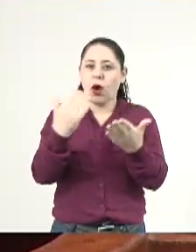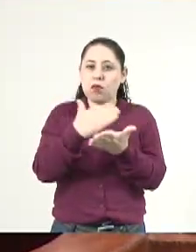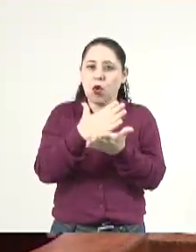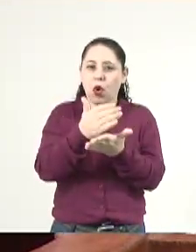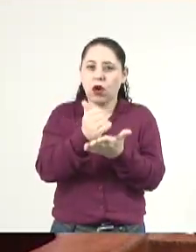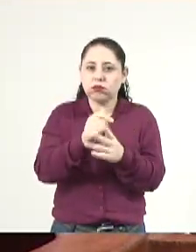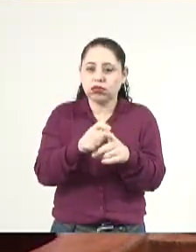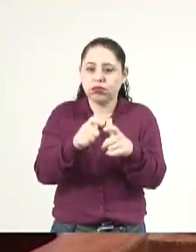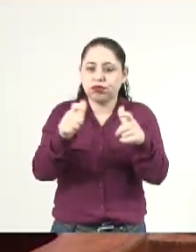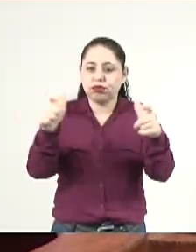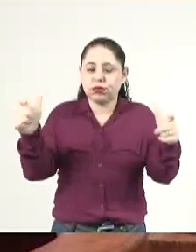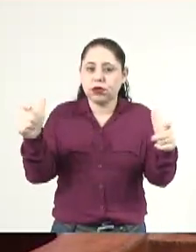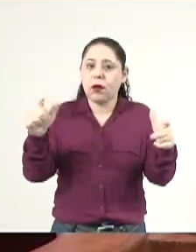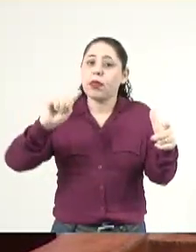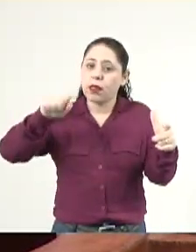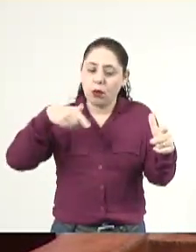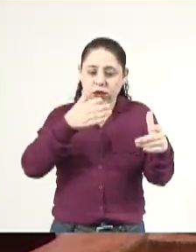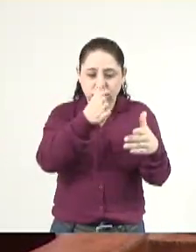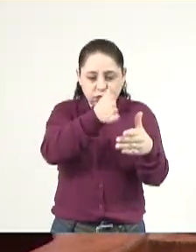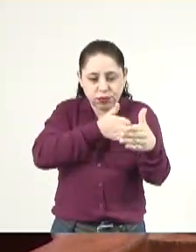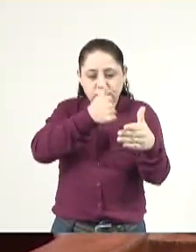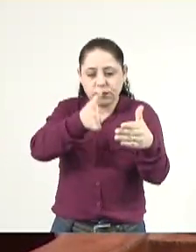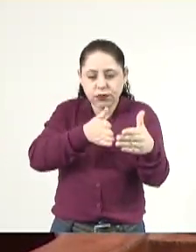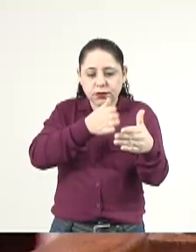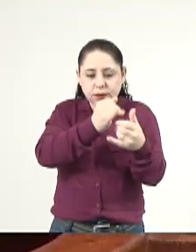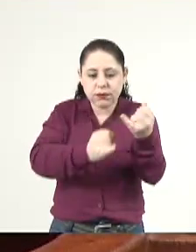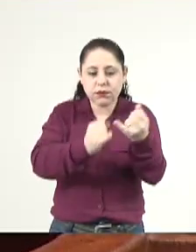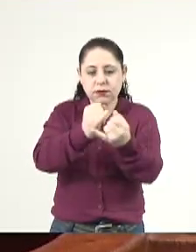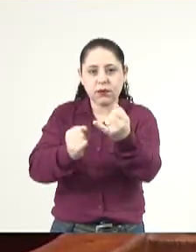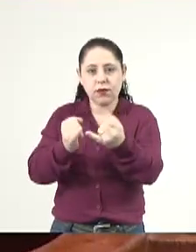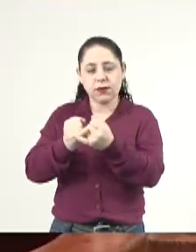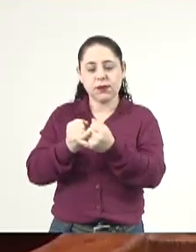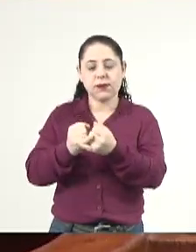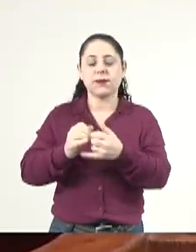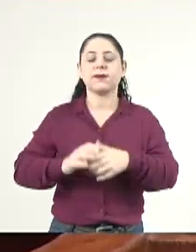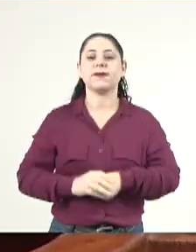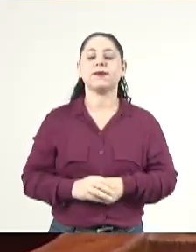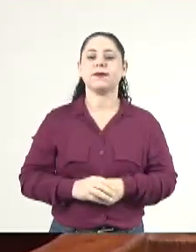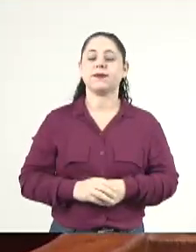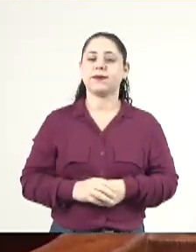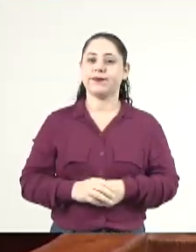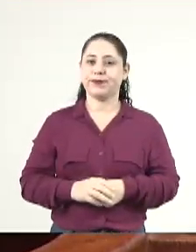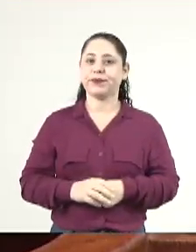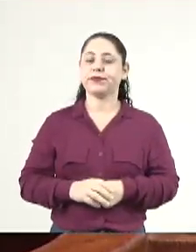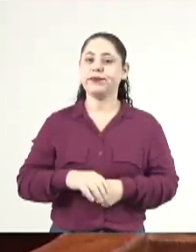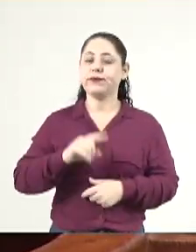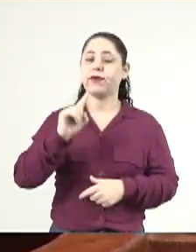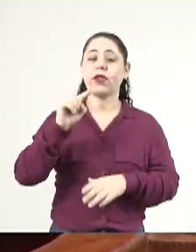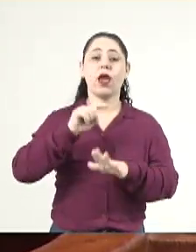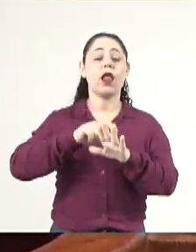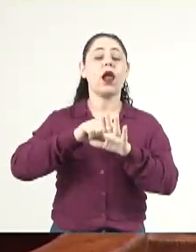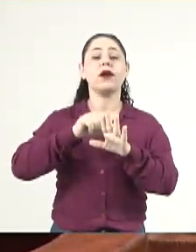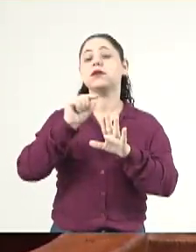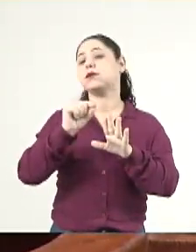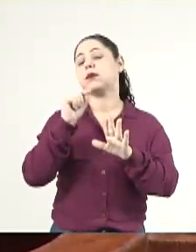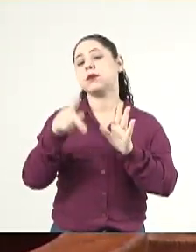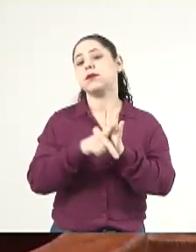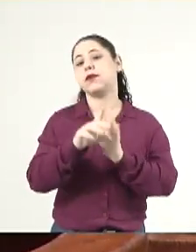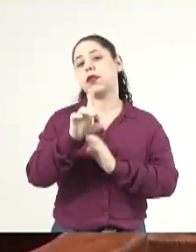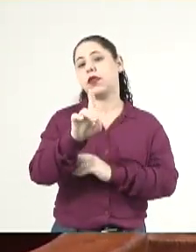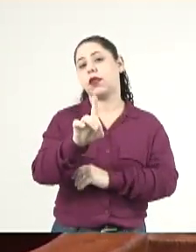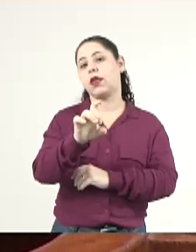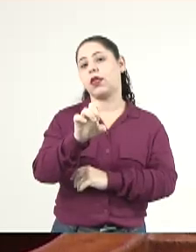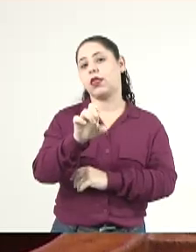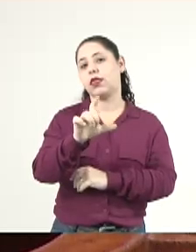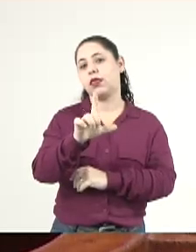crescer para depois repartir. E essa tese do economista Delfim Neto,